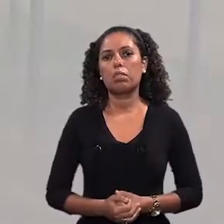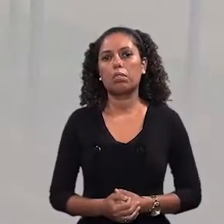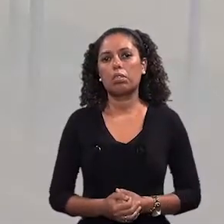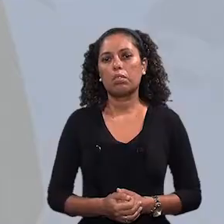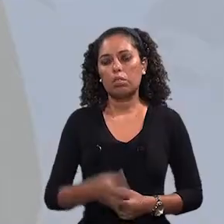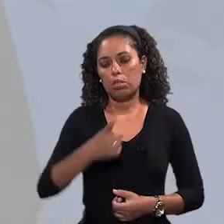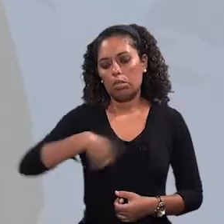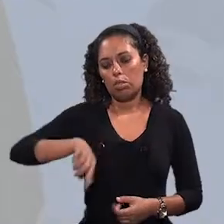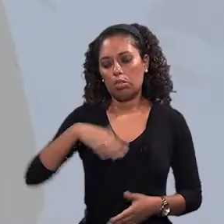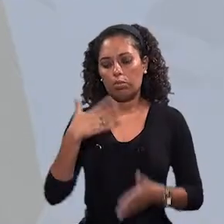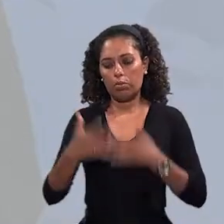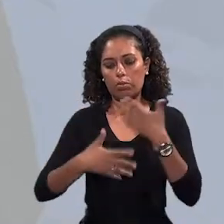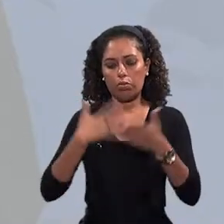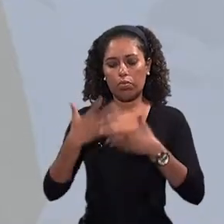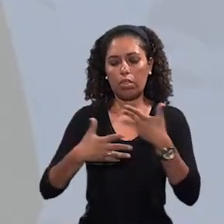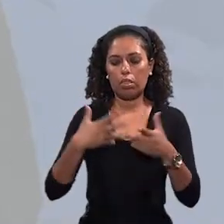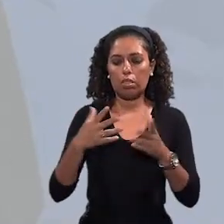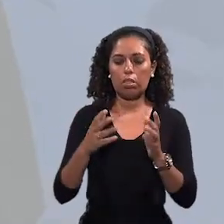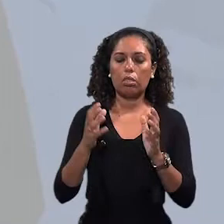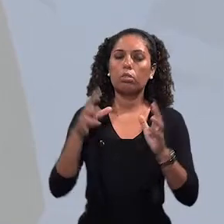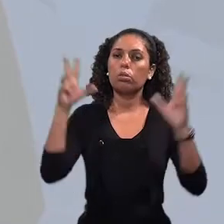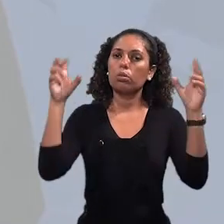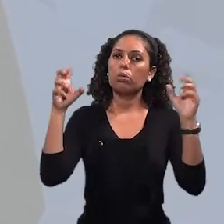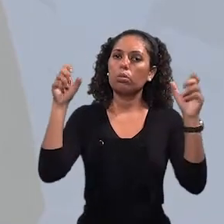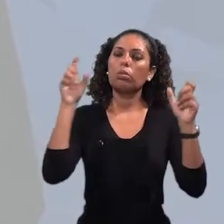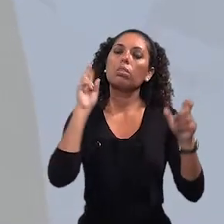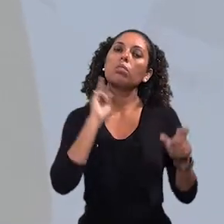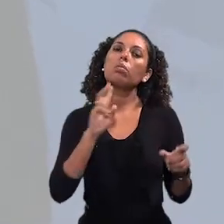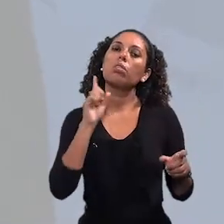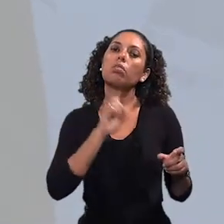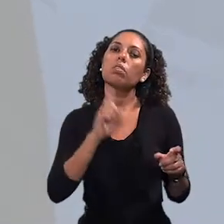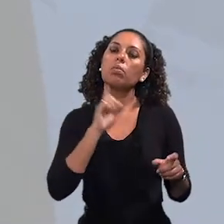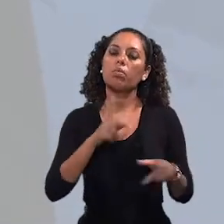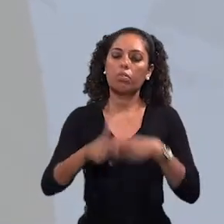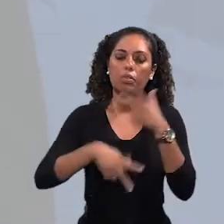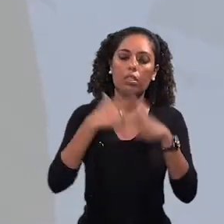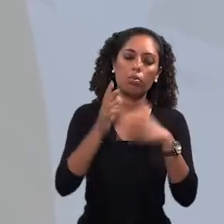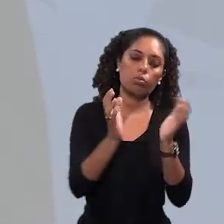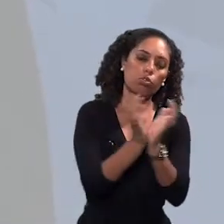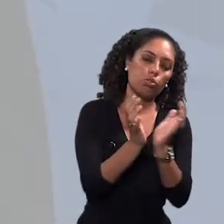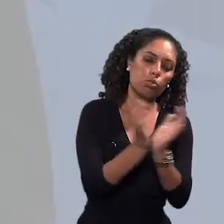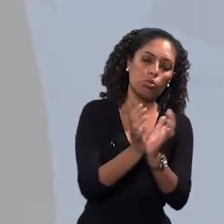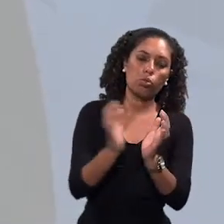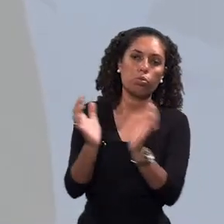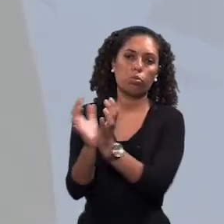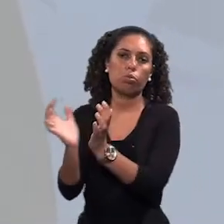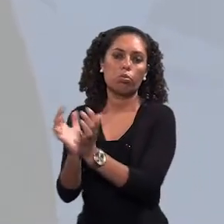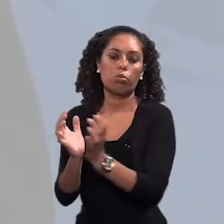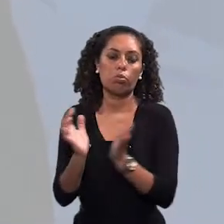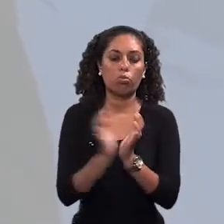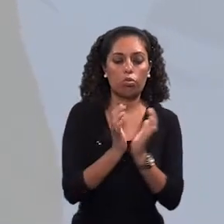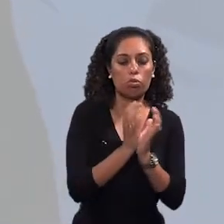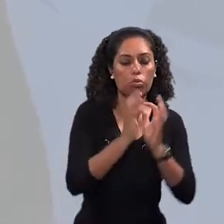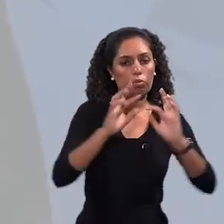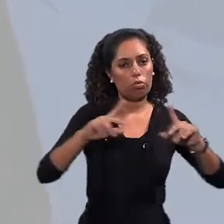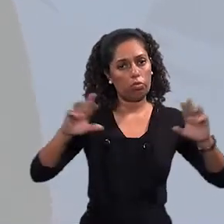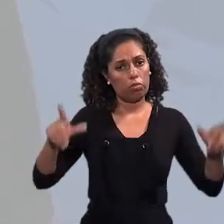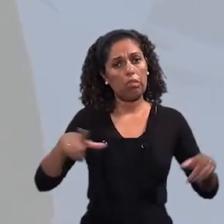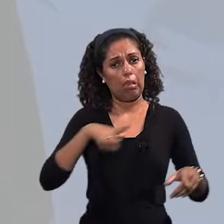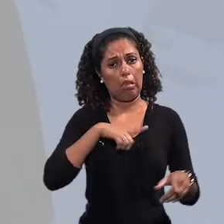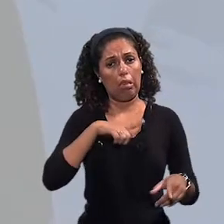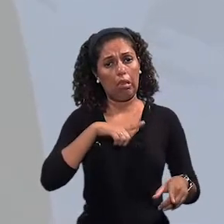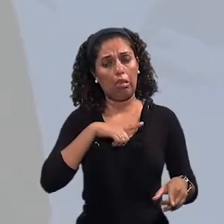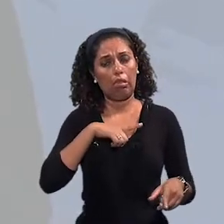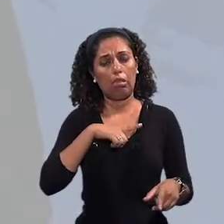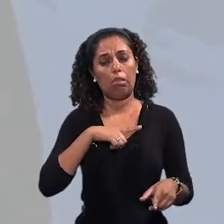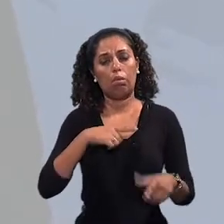necessita. Nós estamos falando do assunto Flamengo aqui no Rio de Janeiro. Tocamos no Fluminense, no Vasco, no Botafogo, com problemas também